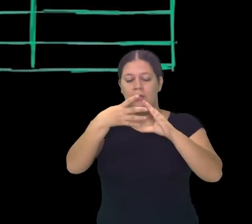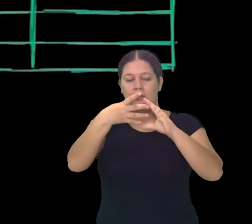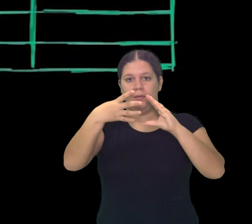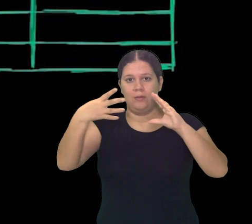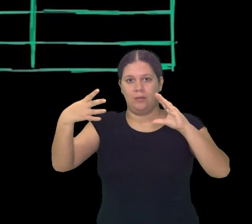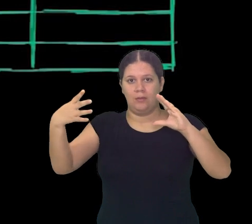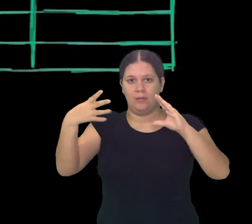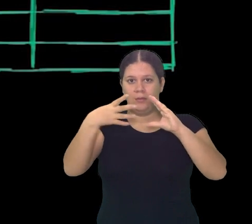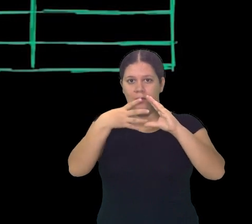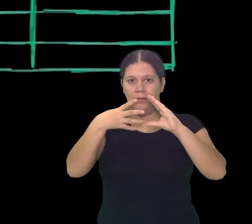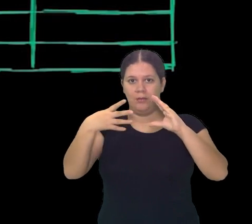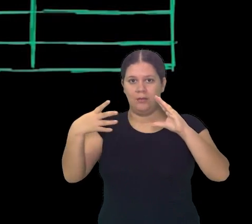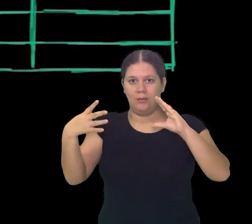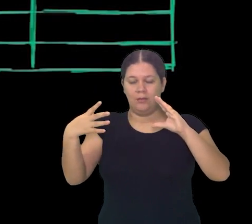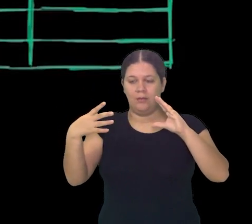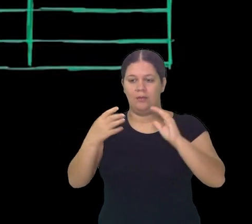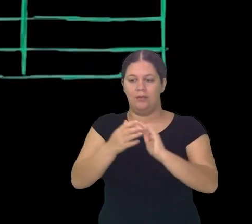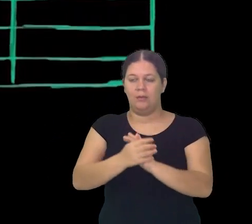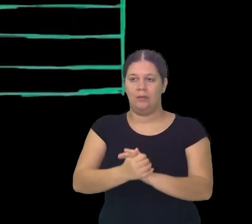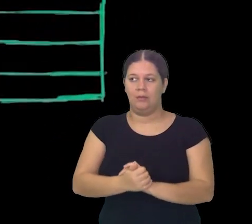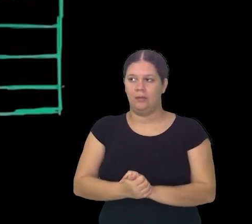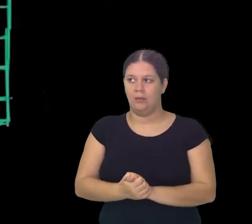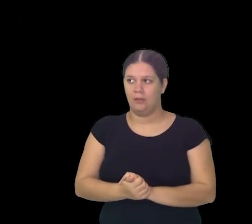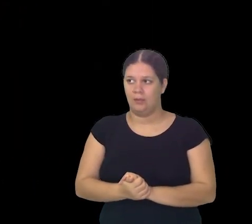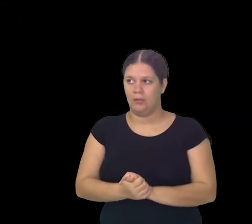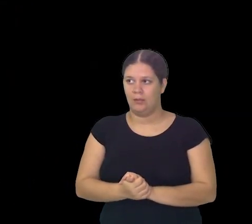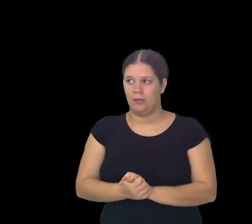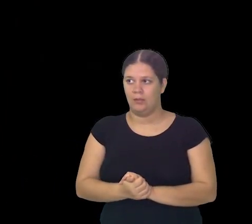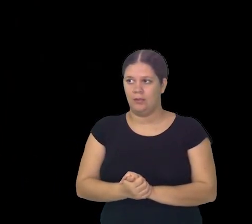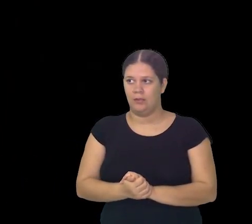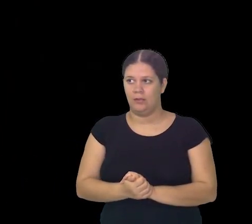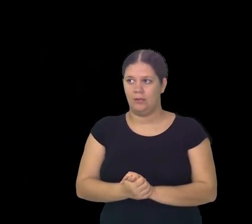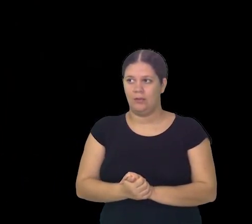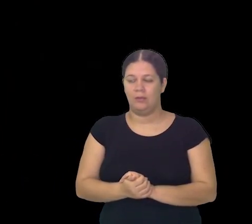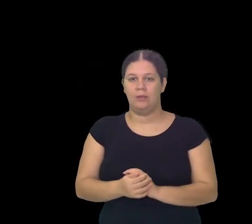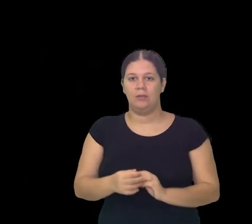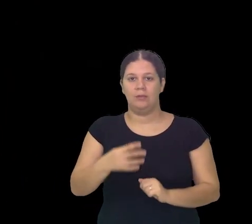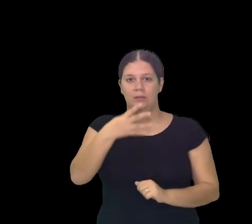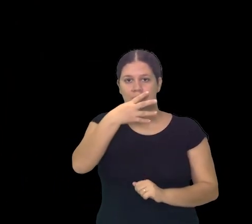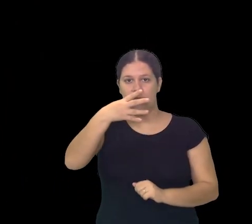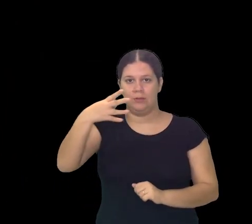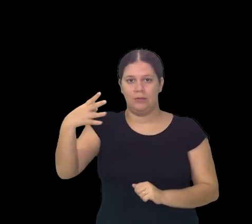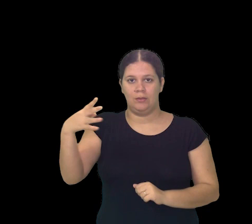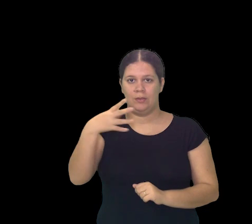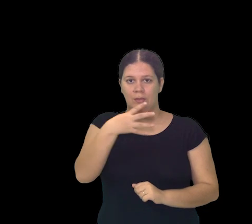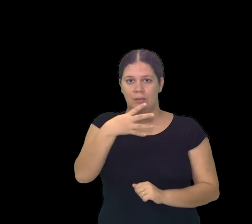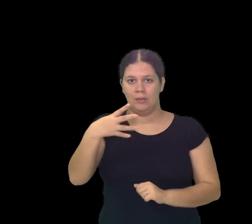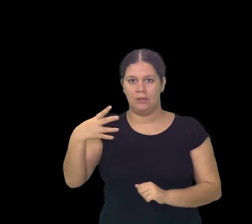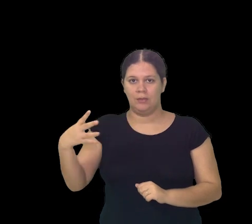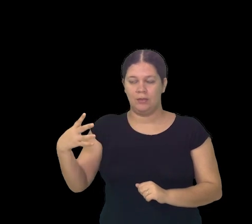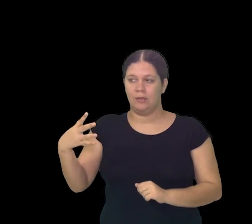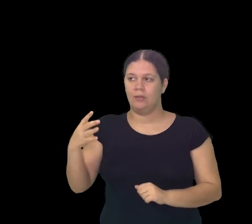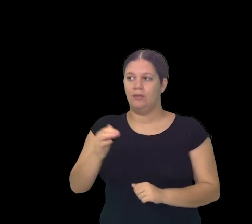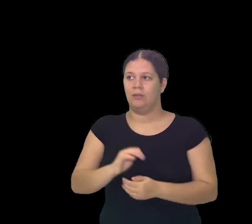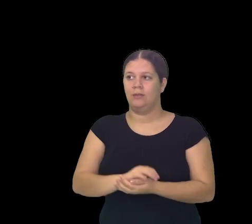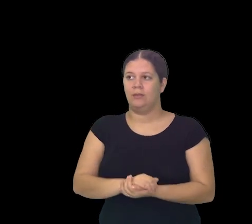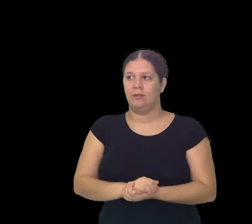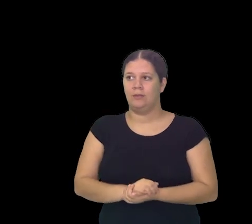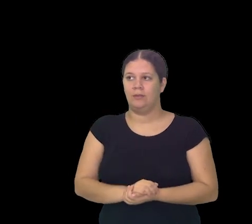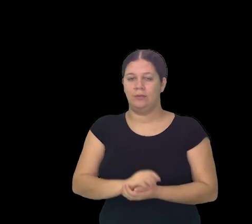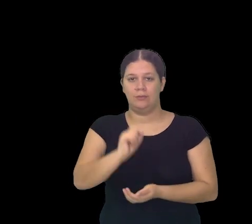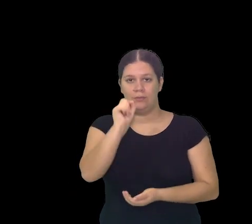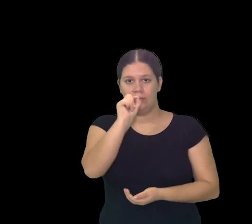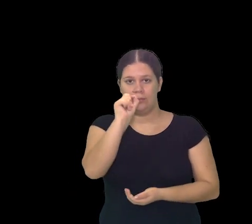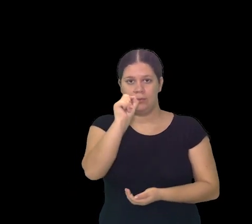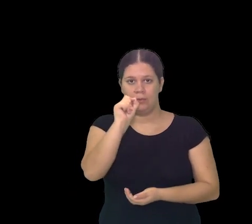Aqui, outra grade. E vou tentar sombrear os retângulos o mais